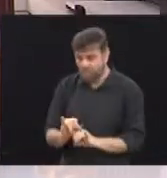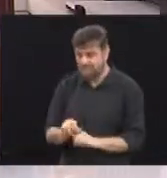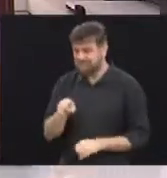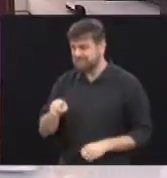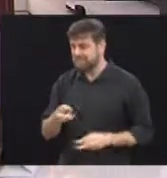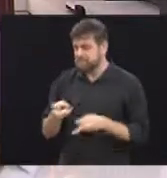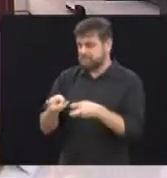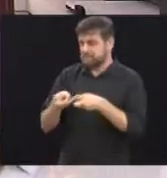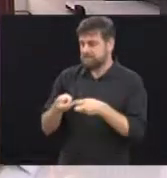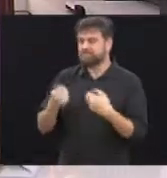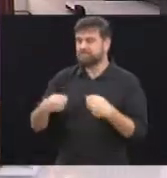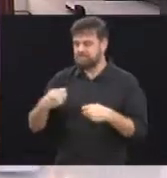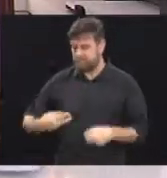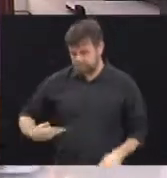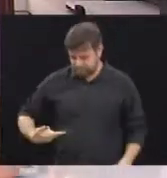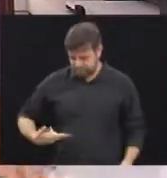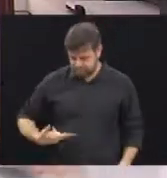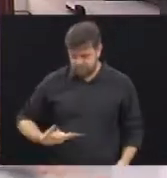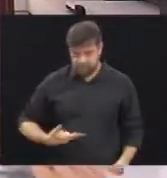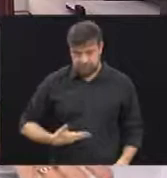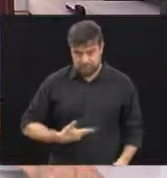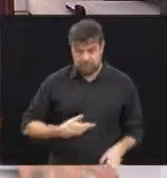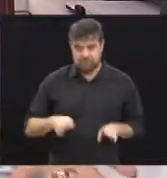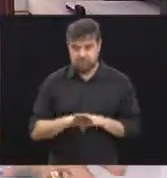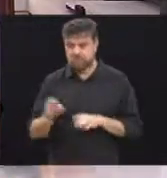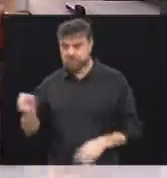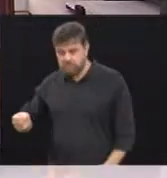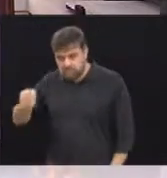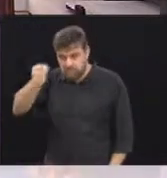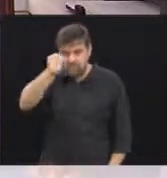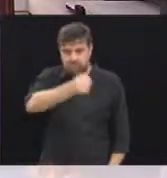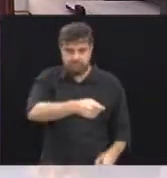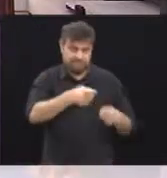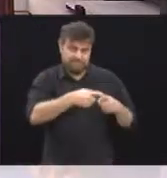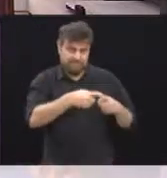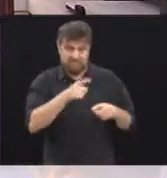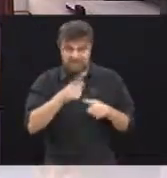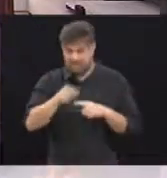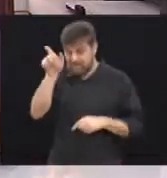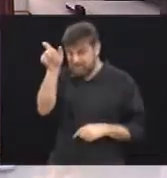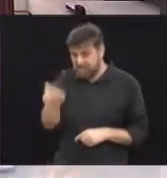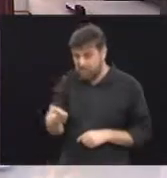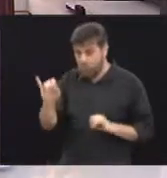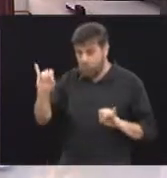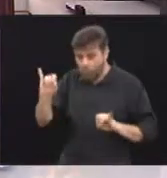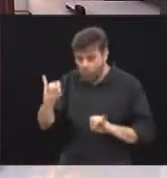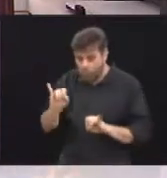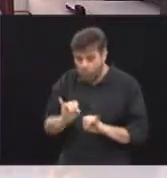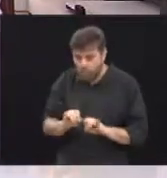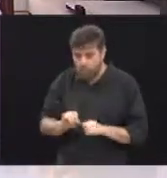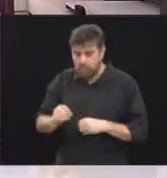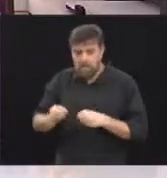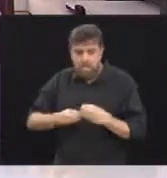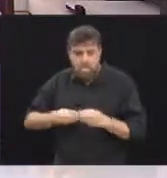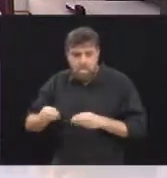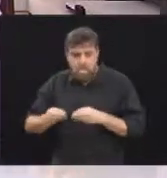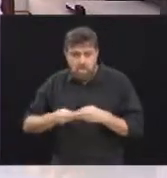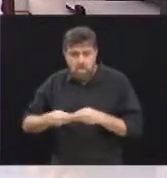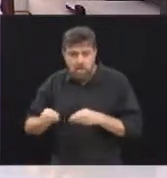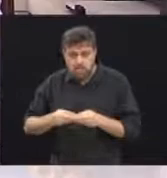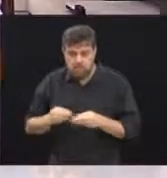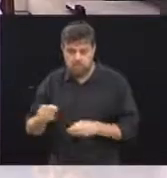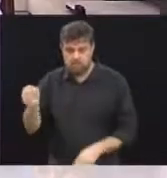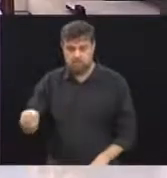muita flacidez. Aí, às vezes, a gente já sabe que se a gente tirar a gordura, por exemplo, vai ficar com a pele muito mole. Aí, o ideal